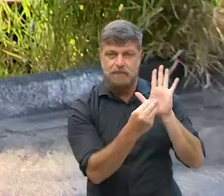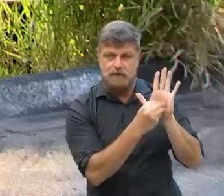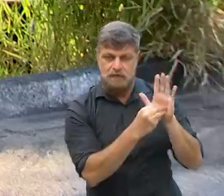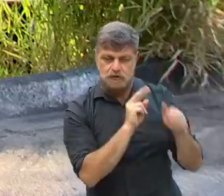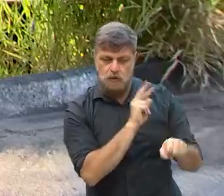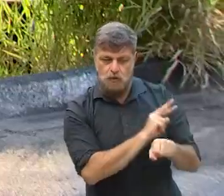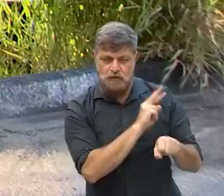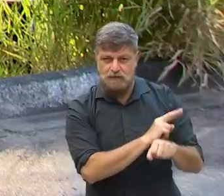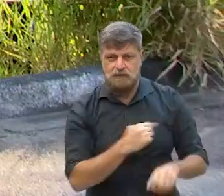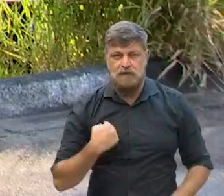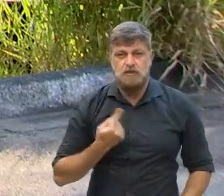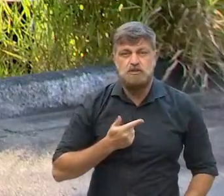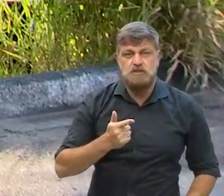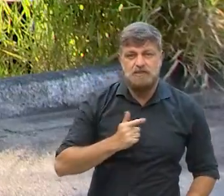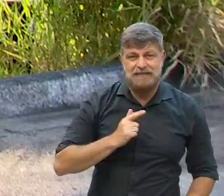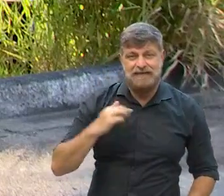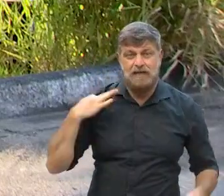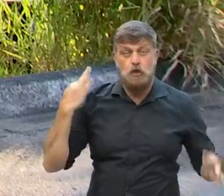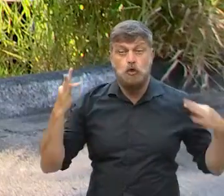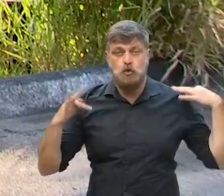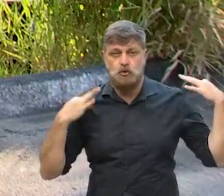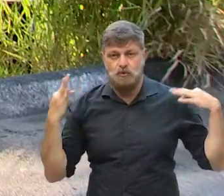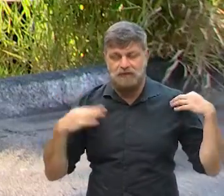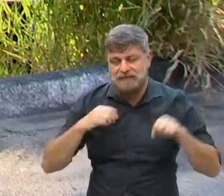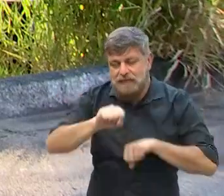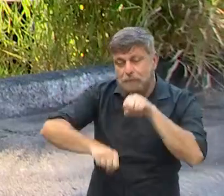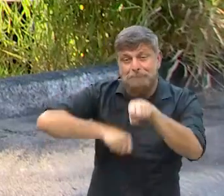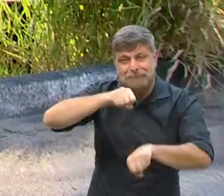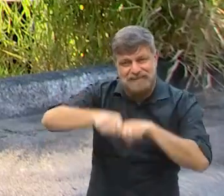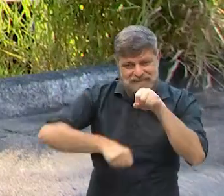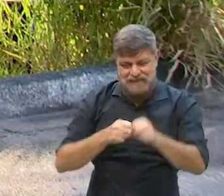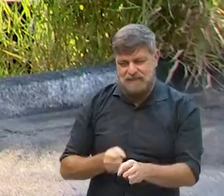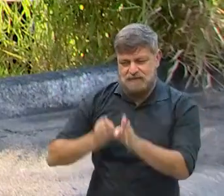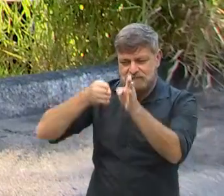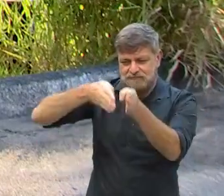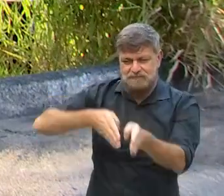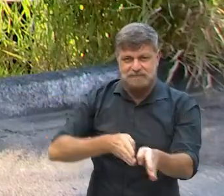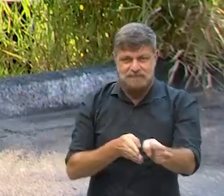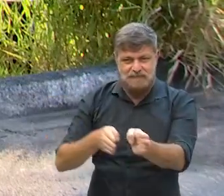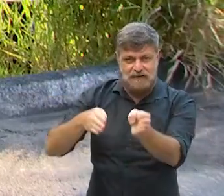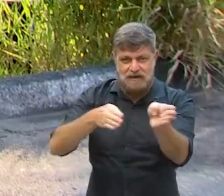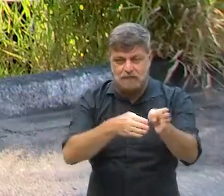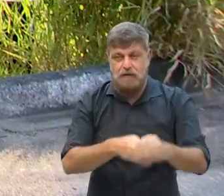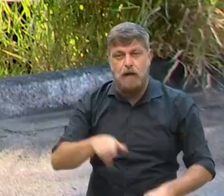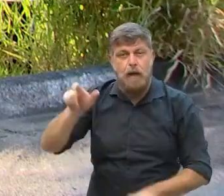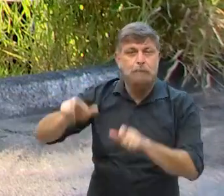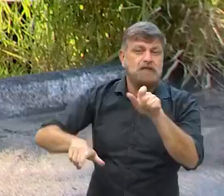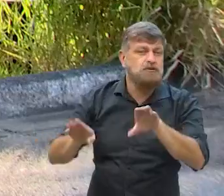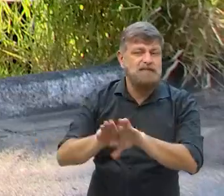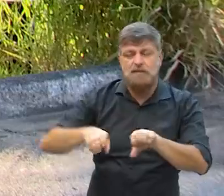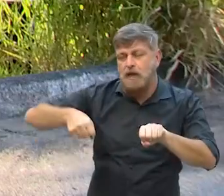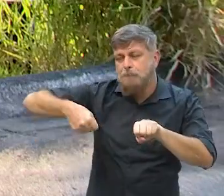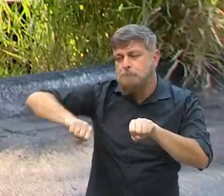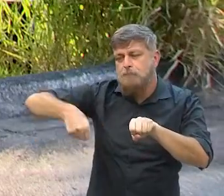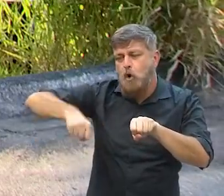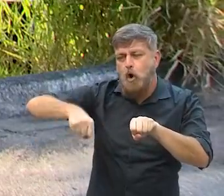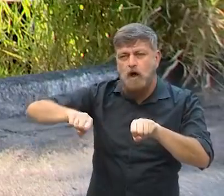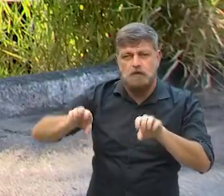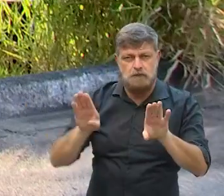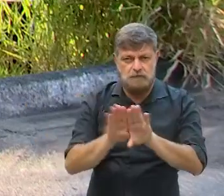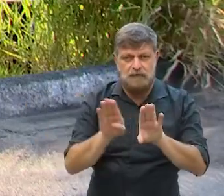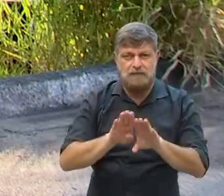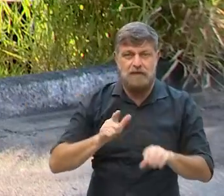município. A gente recebe aqui muito turista, muito ciclista, até pessoas que vêm de moto e hoje em dia, né,